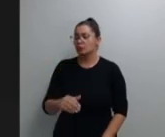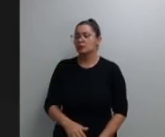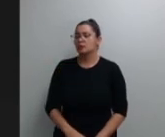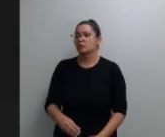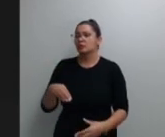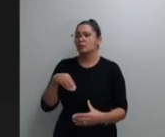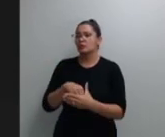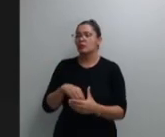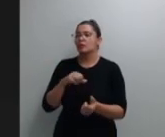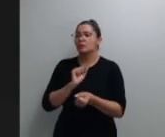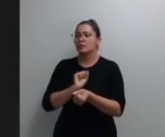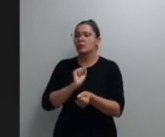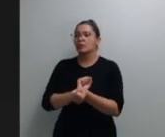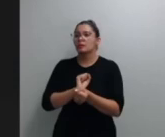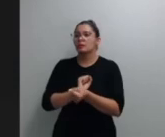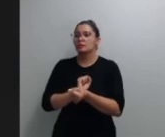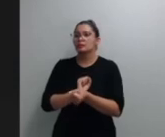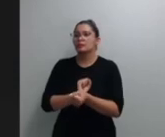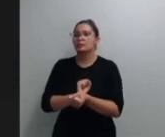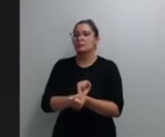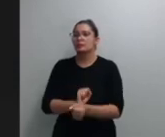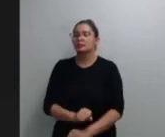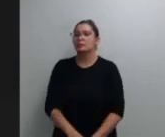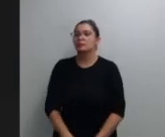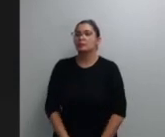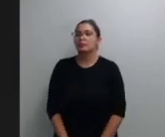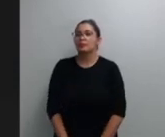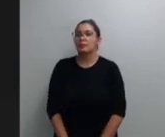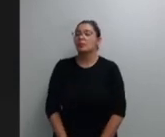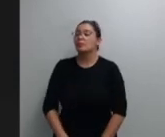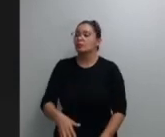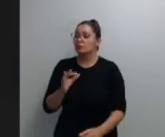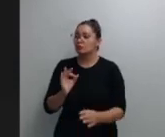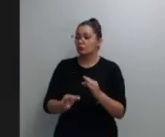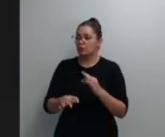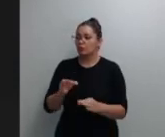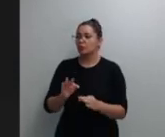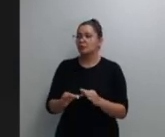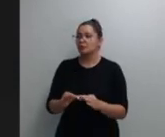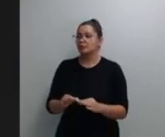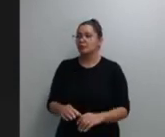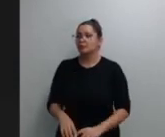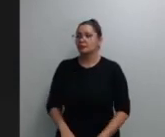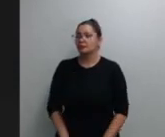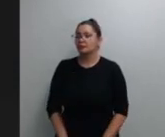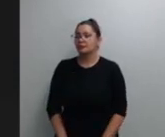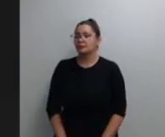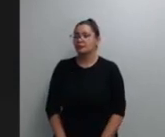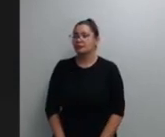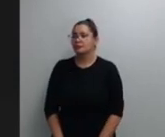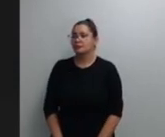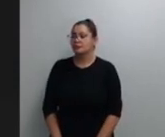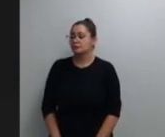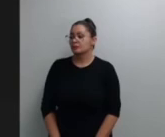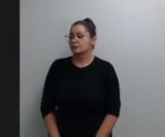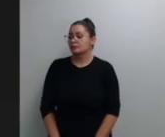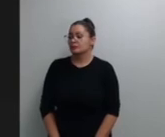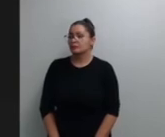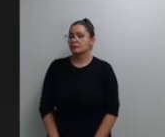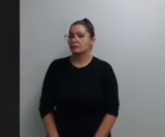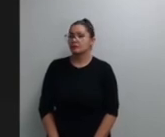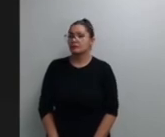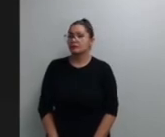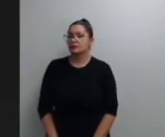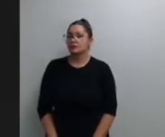aguardando então mais dois foram julgados será que teria mais algum aí pessoal alguém puder ajudar